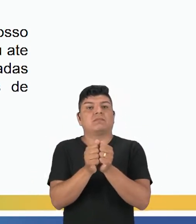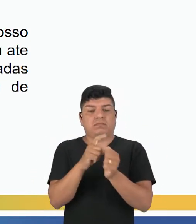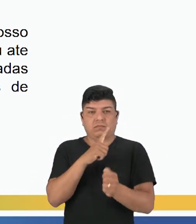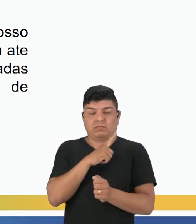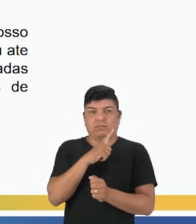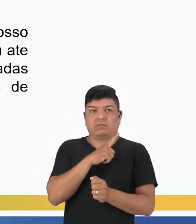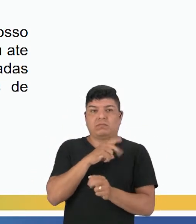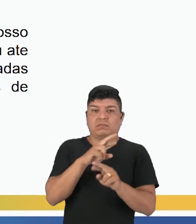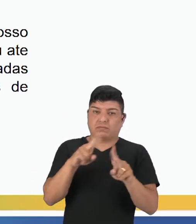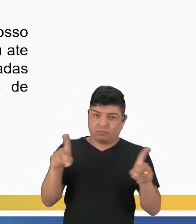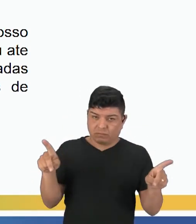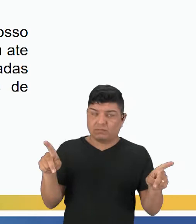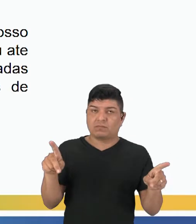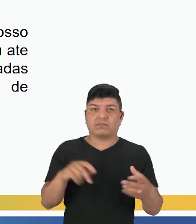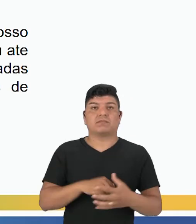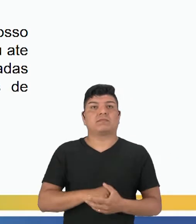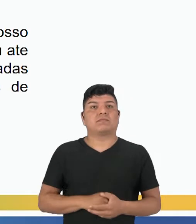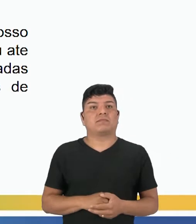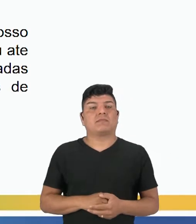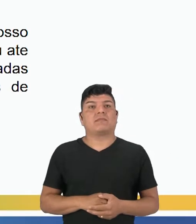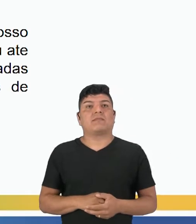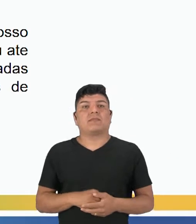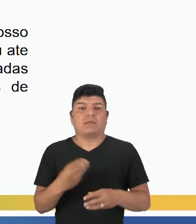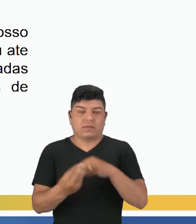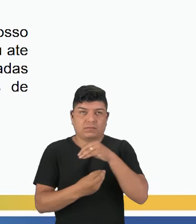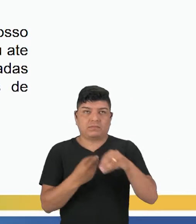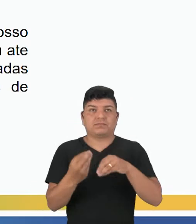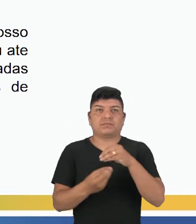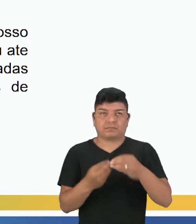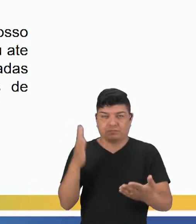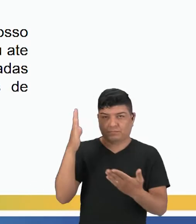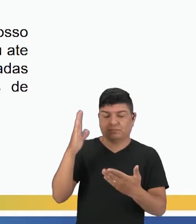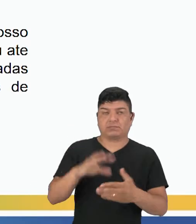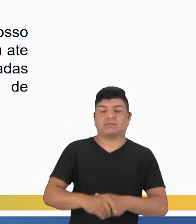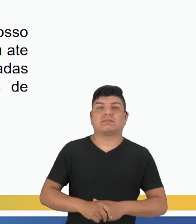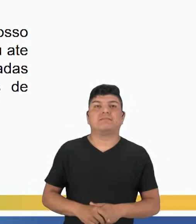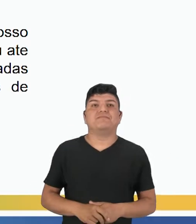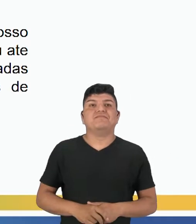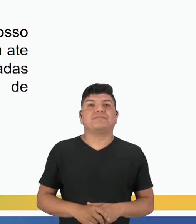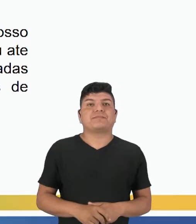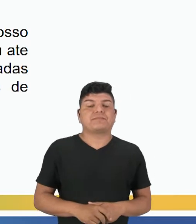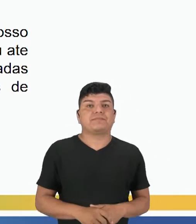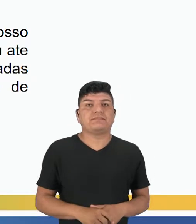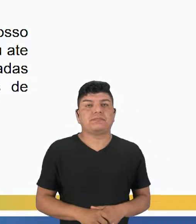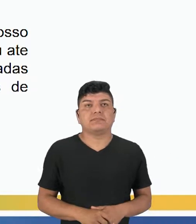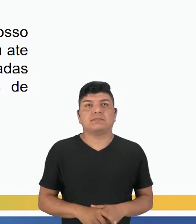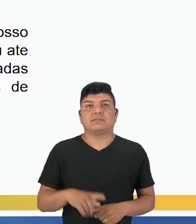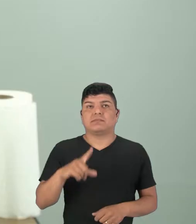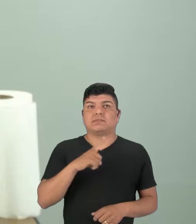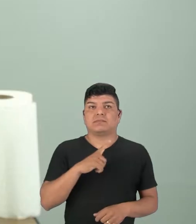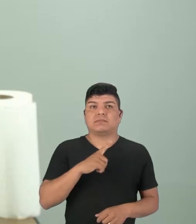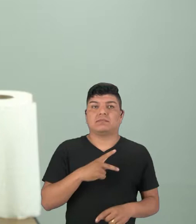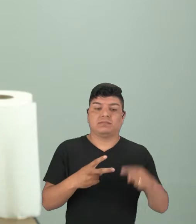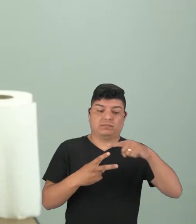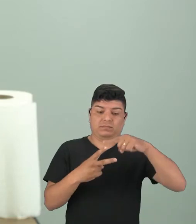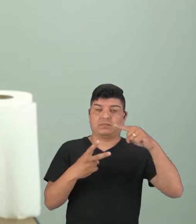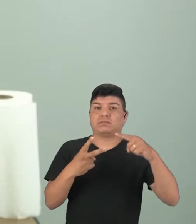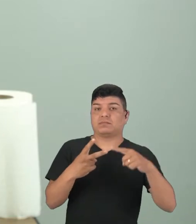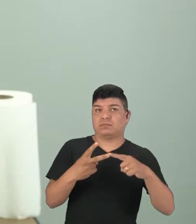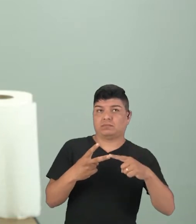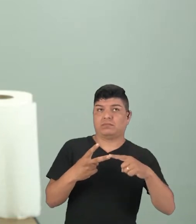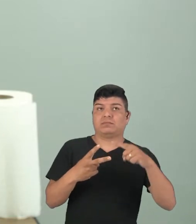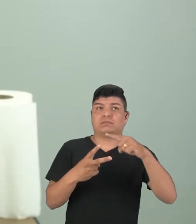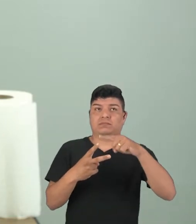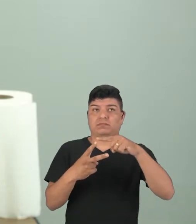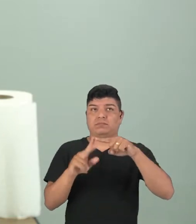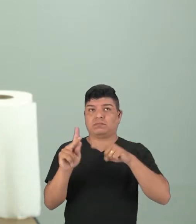constituição diferentes, tá? Então, ela é uma mistura heterogênea. Então, olha só, tem misturas homogêneas, que elas se